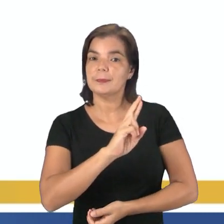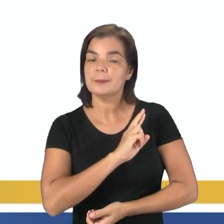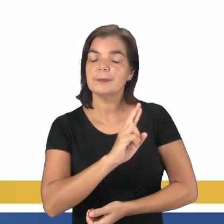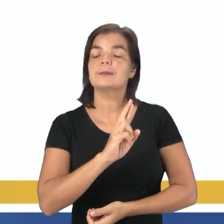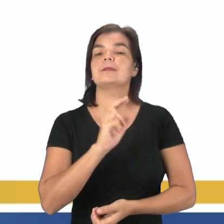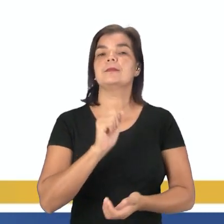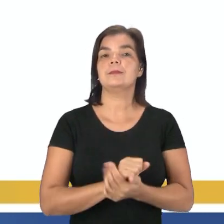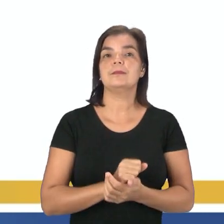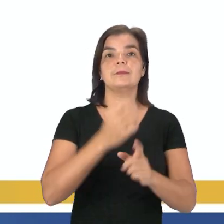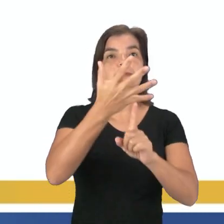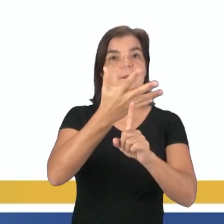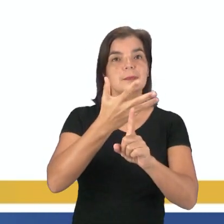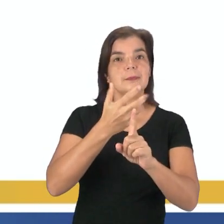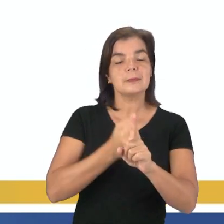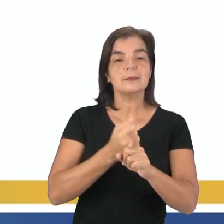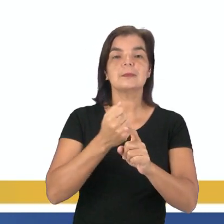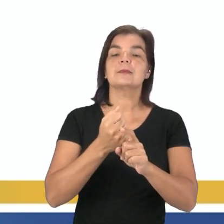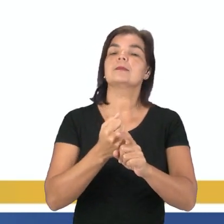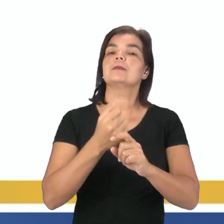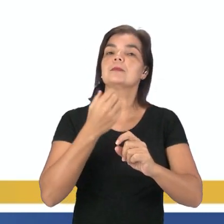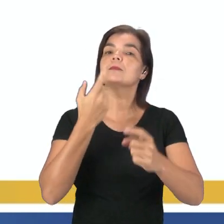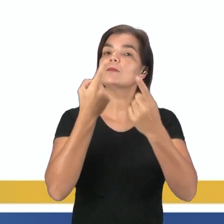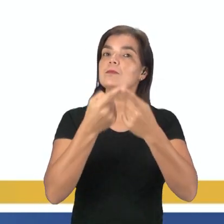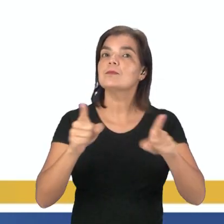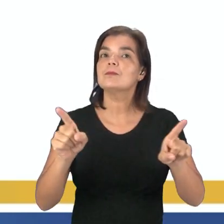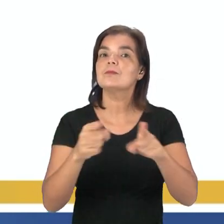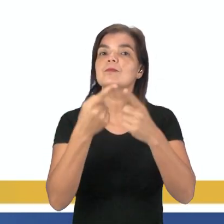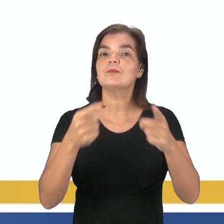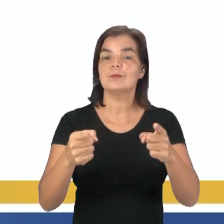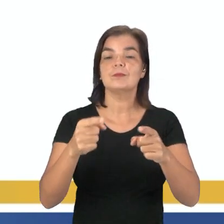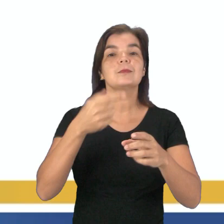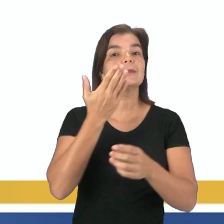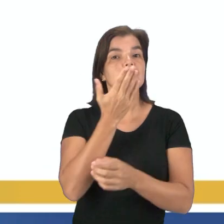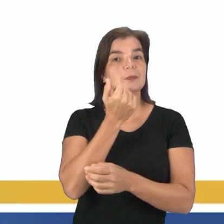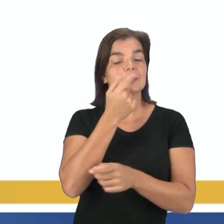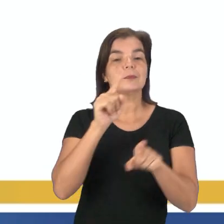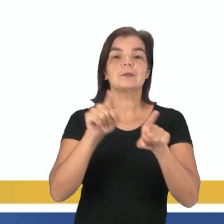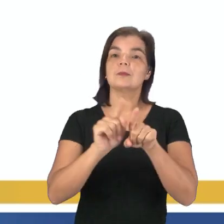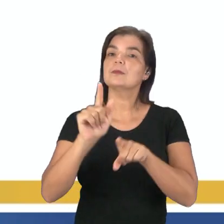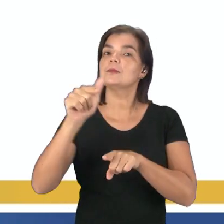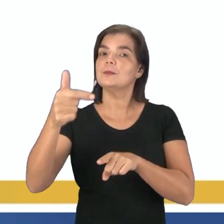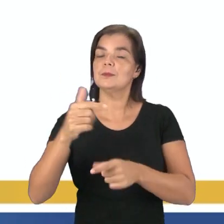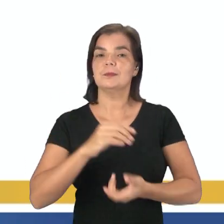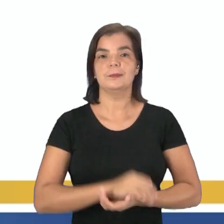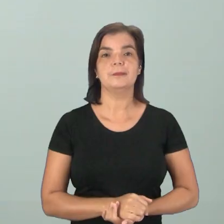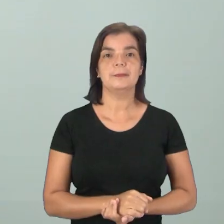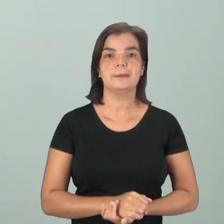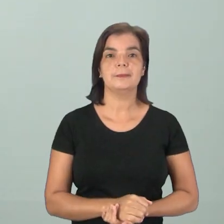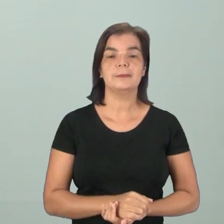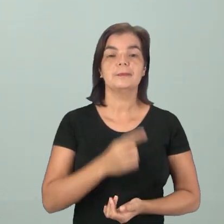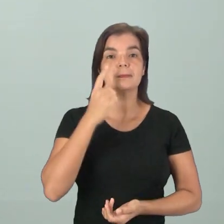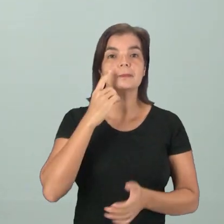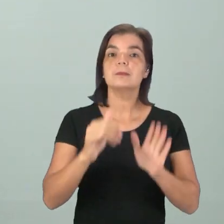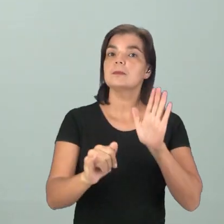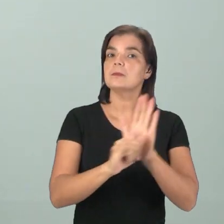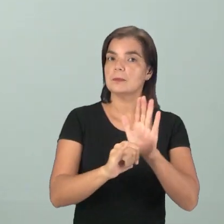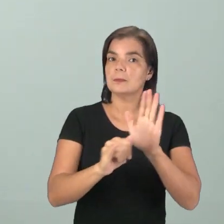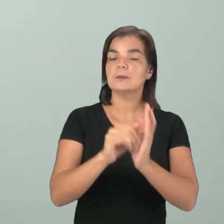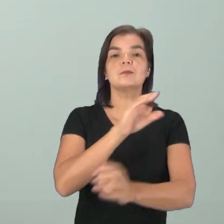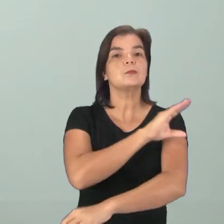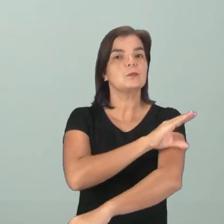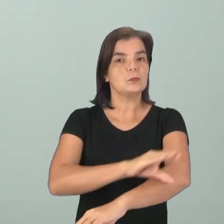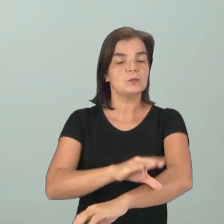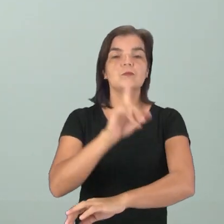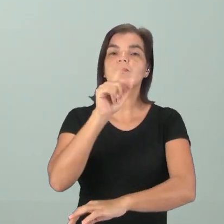no que citamos a religiosidade, as artes, a música, a culinária e etc. Então, a identidade cultural é